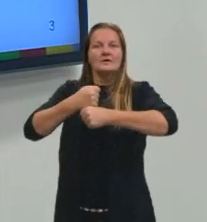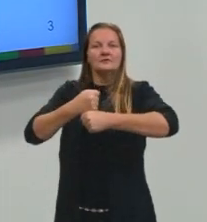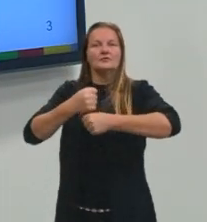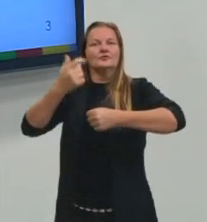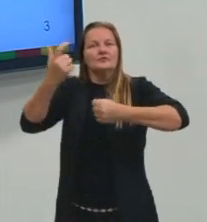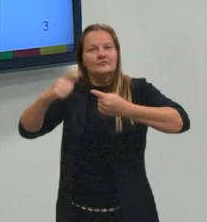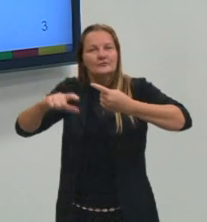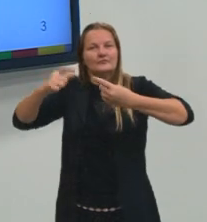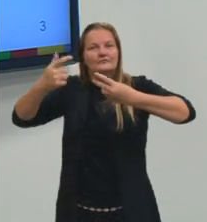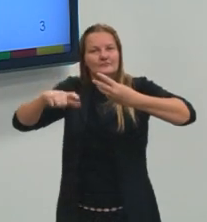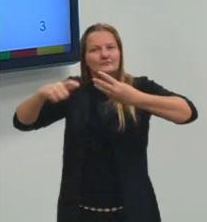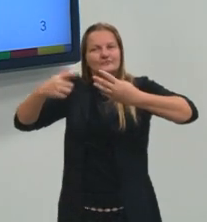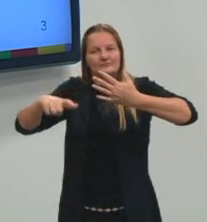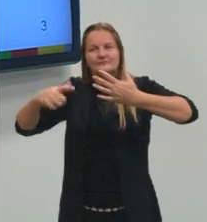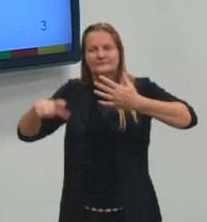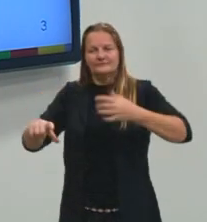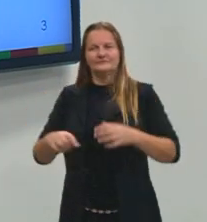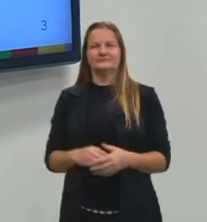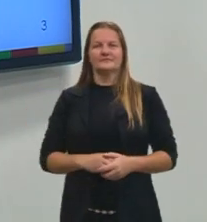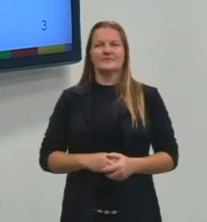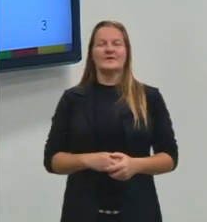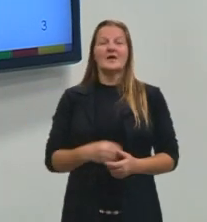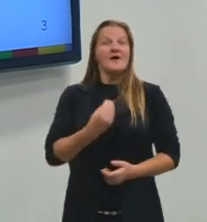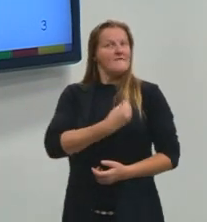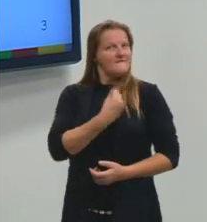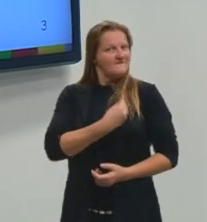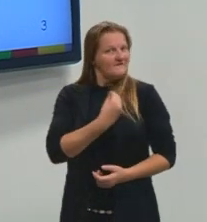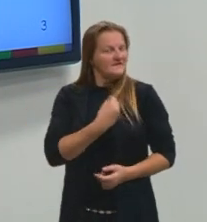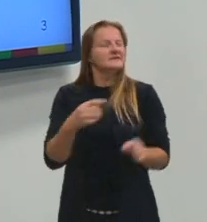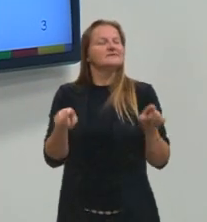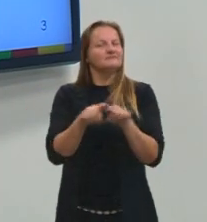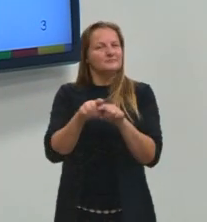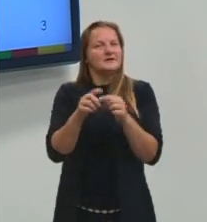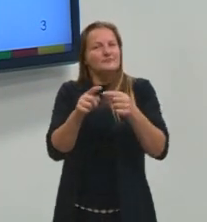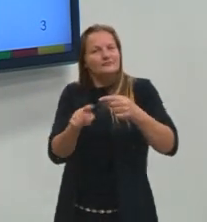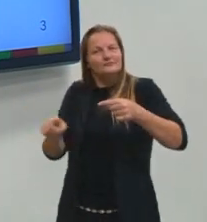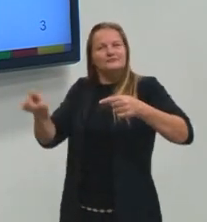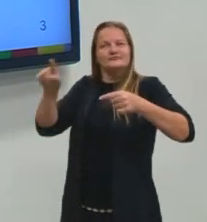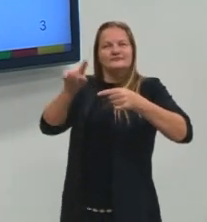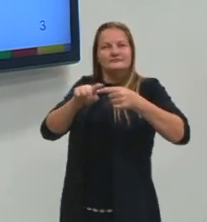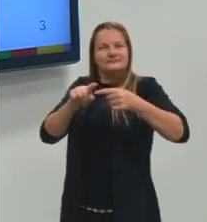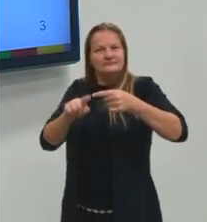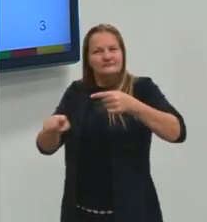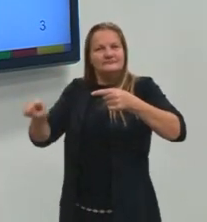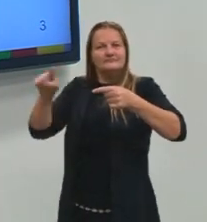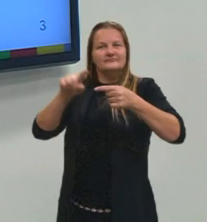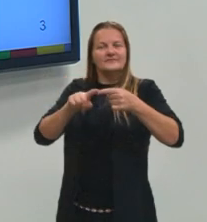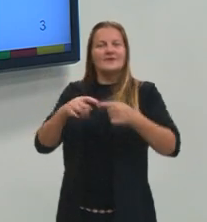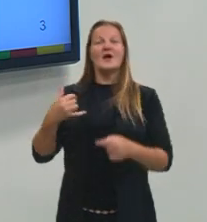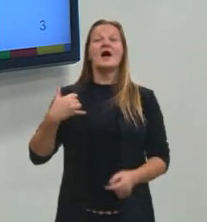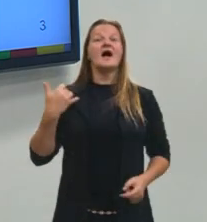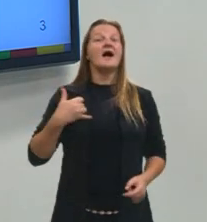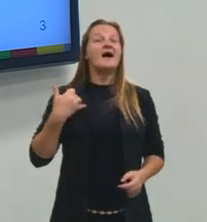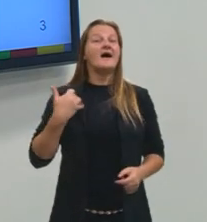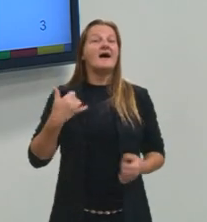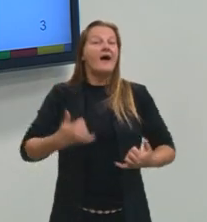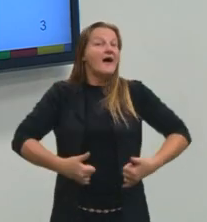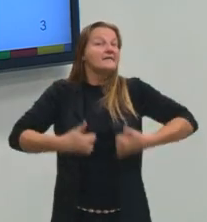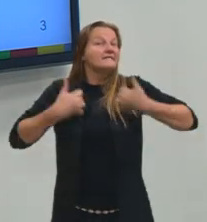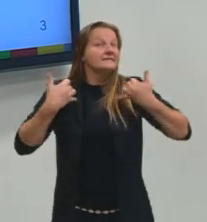tudo novamente então é um a nossa vida também é contada em períodos porque o nosso aniversário como é que funciona